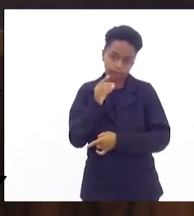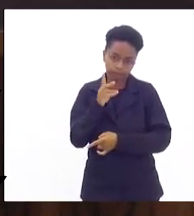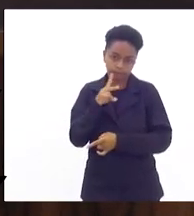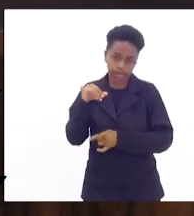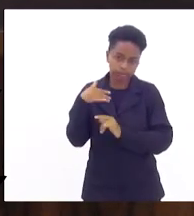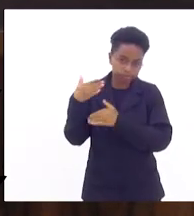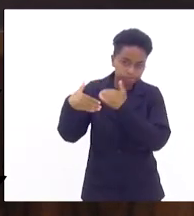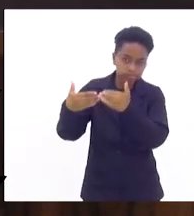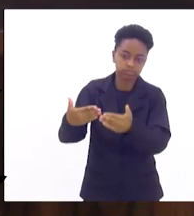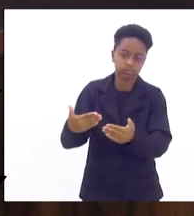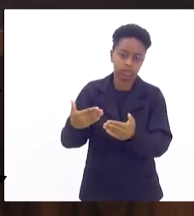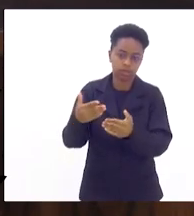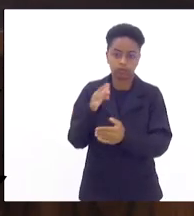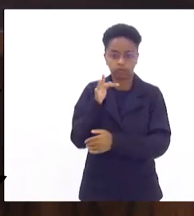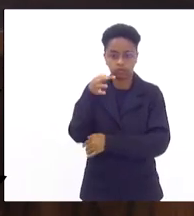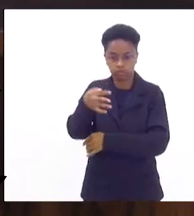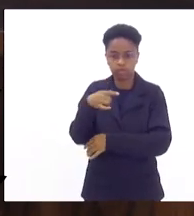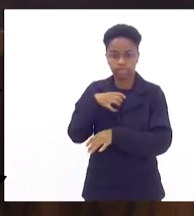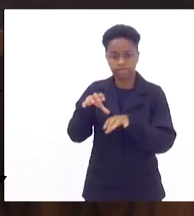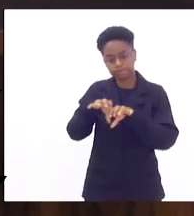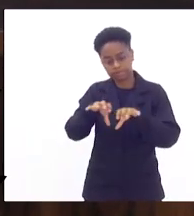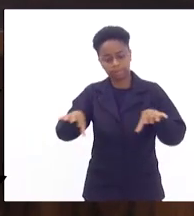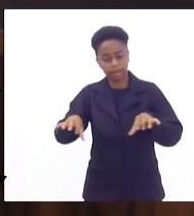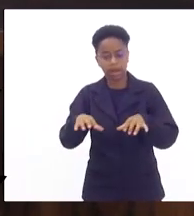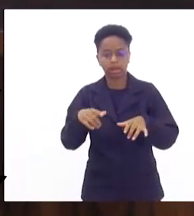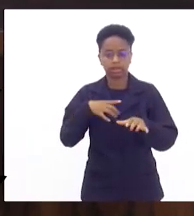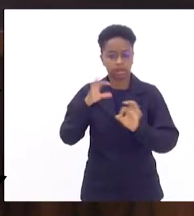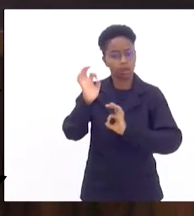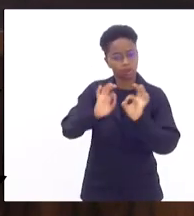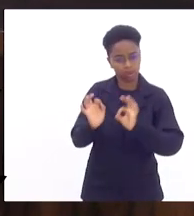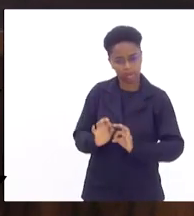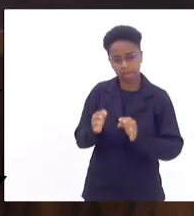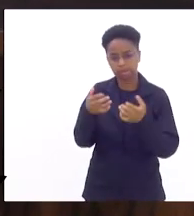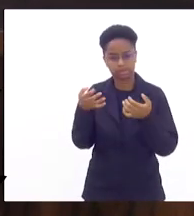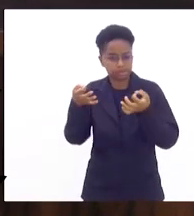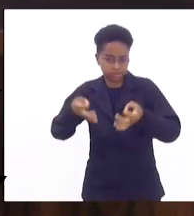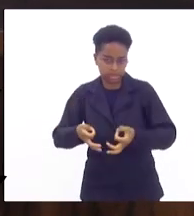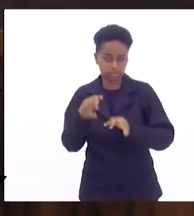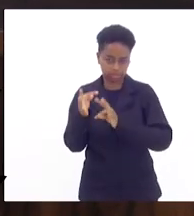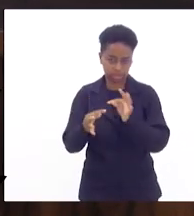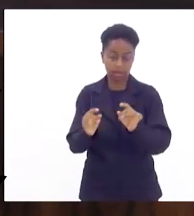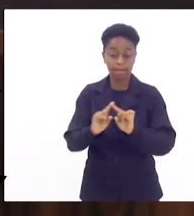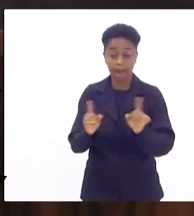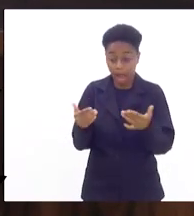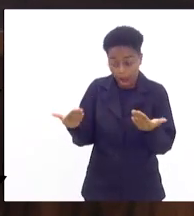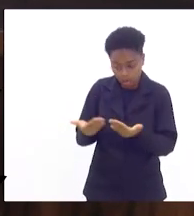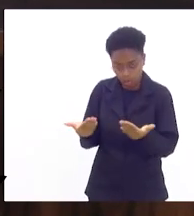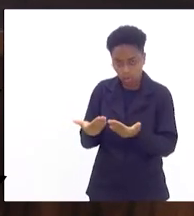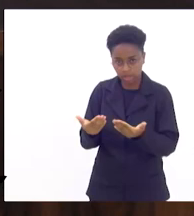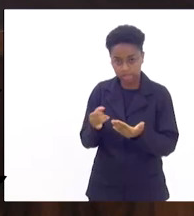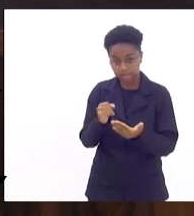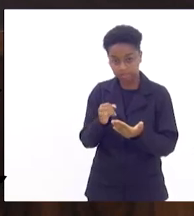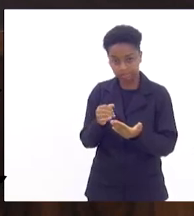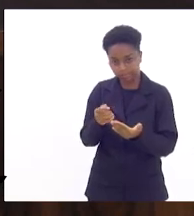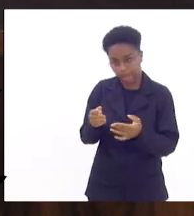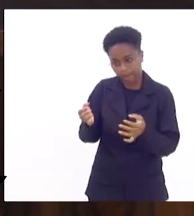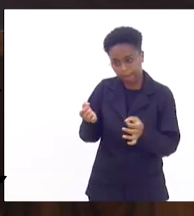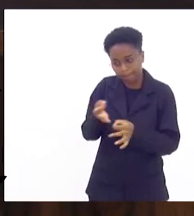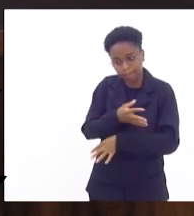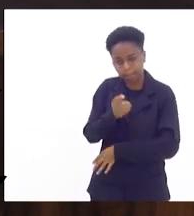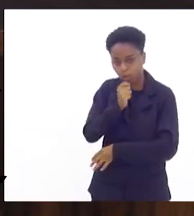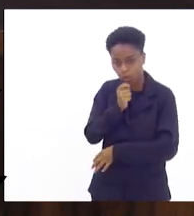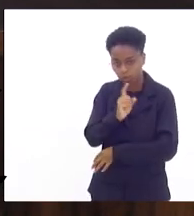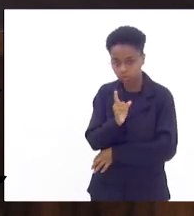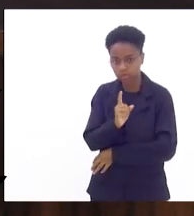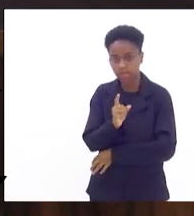a gente futuramente nós vamos ter a rede separadora lá no município, vai ter o tratamento, mas, por enquanto, enquanto isso não acontece, né? Uma